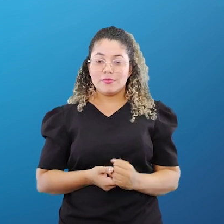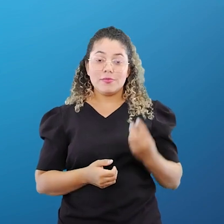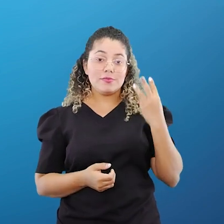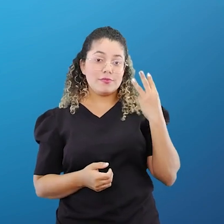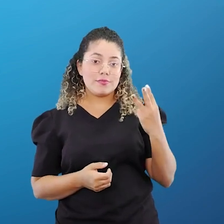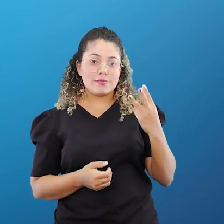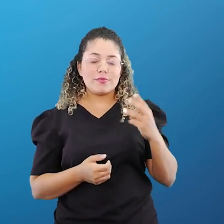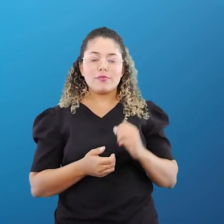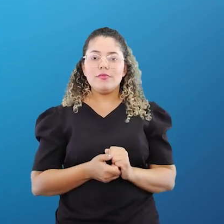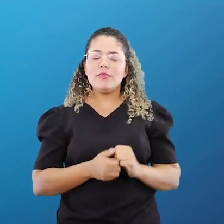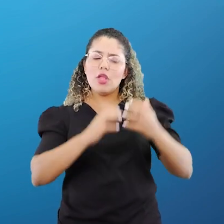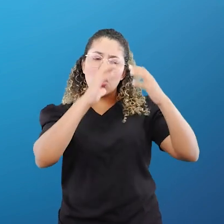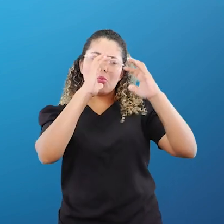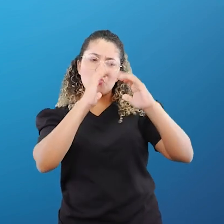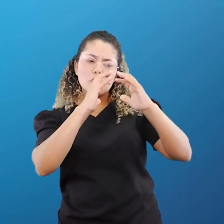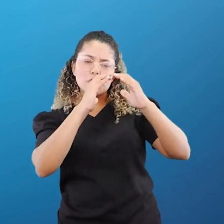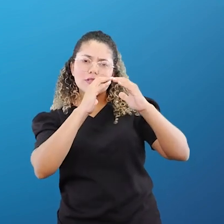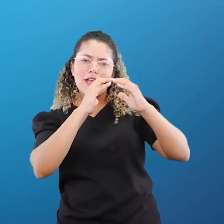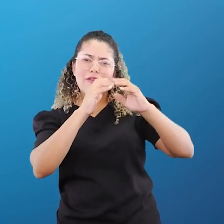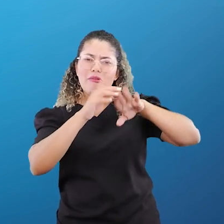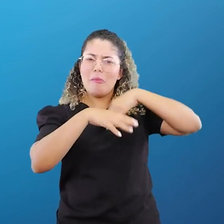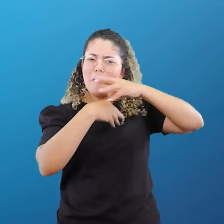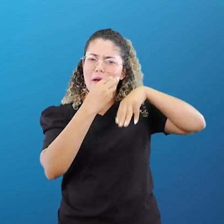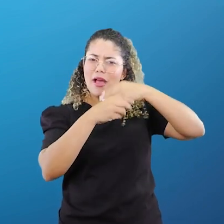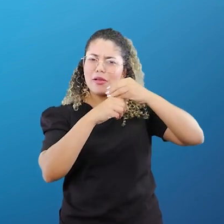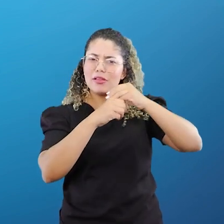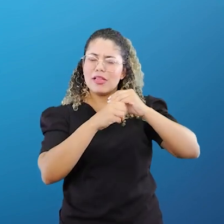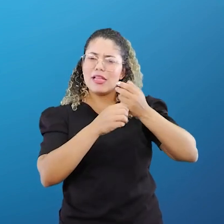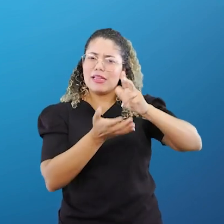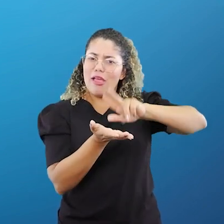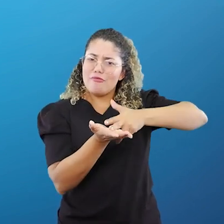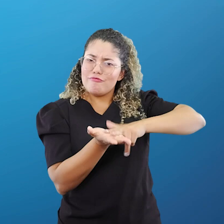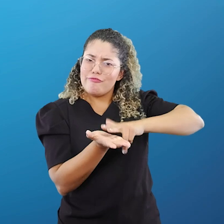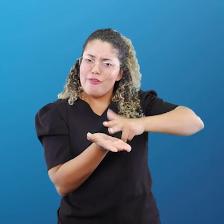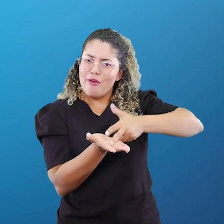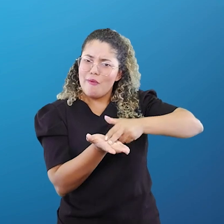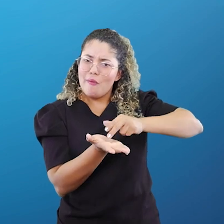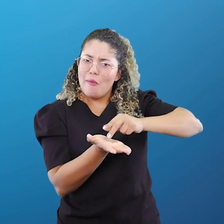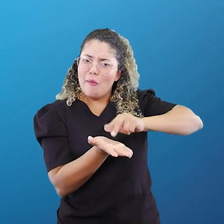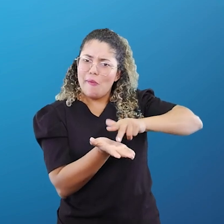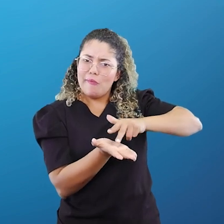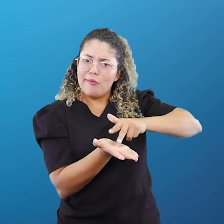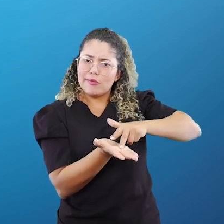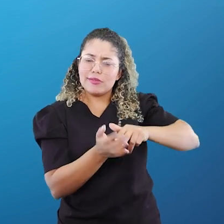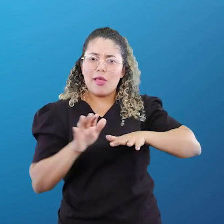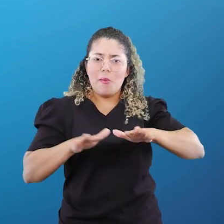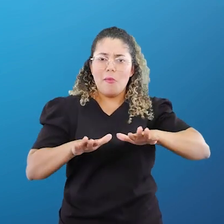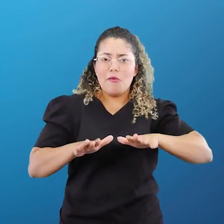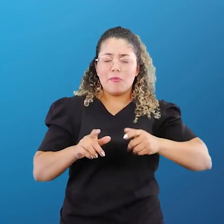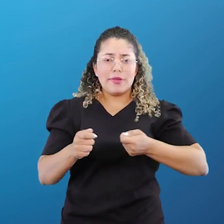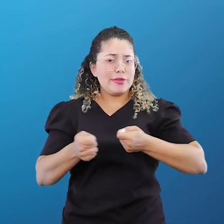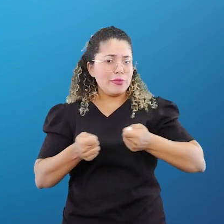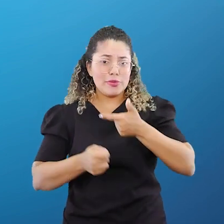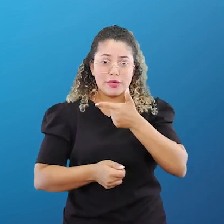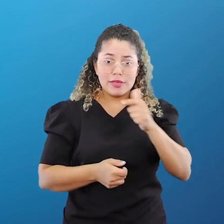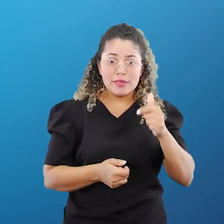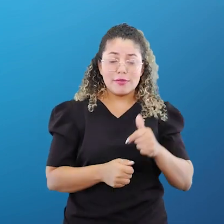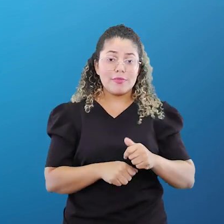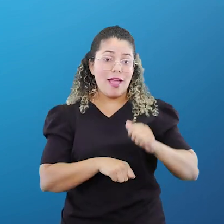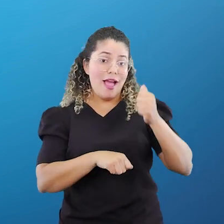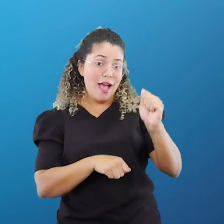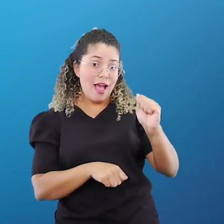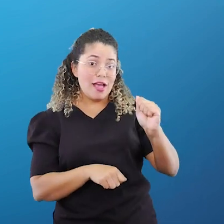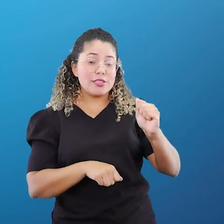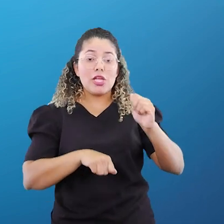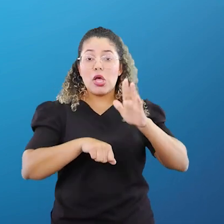3. A atividade do cérebro torna-se desordenada, causando convulsões e movimentos descontrolados. Letra A, doença de